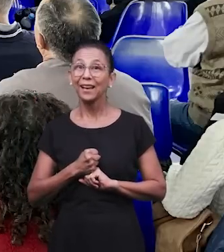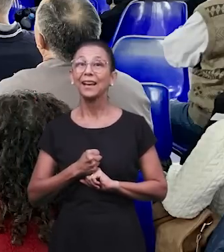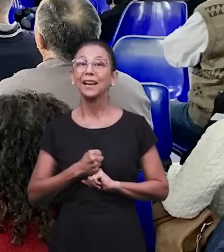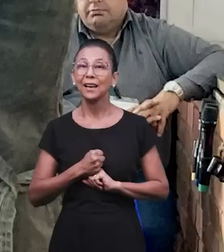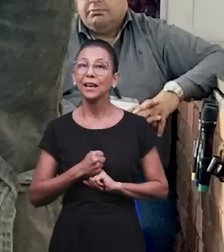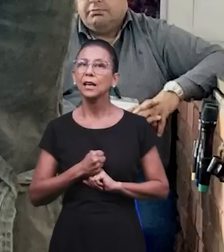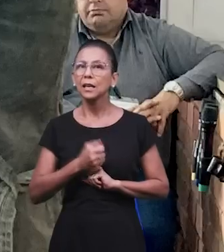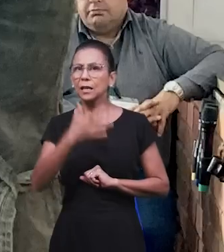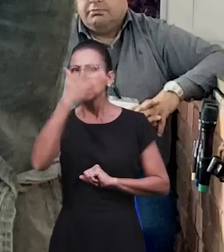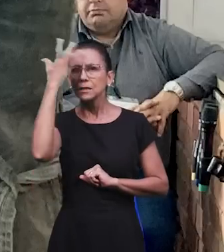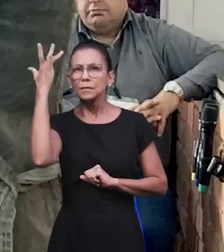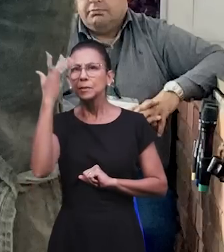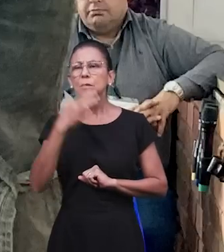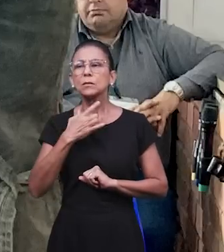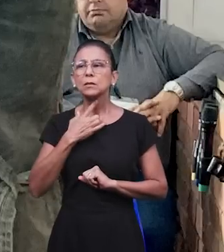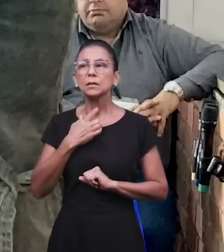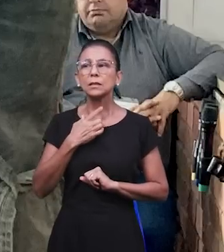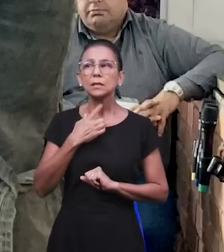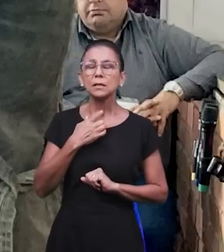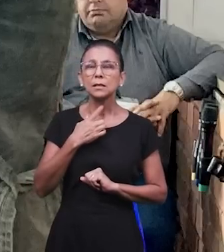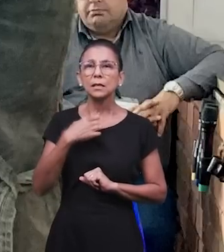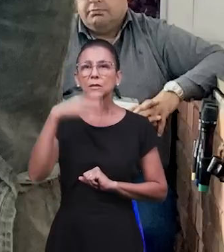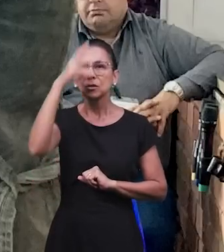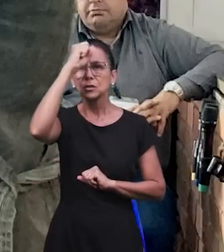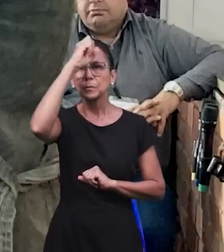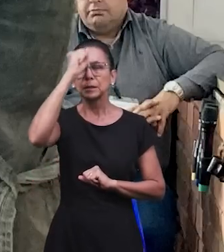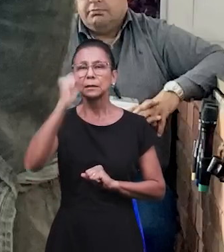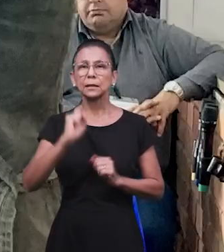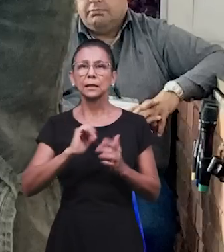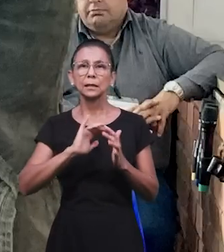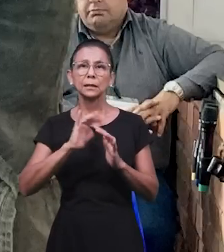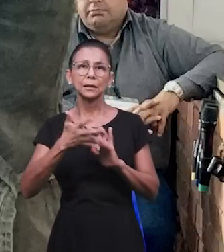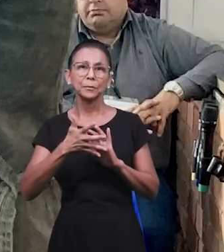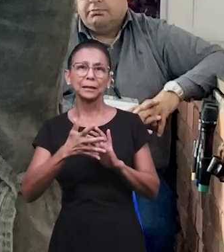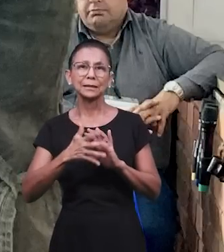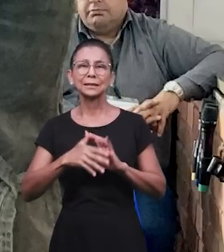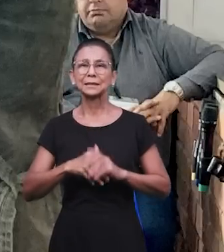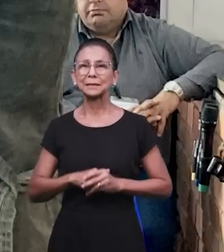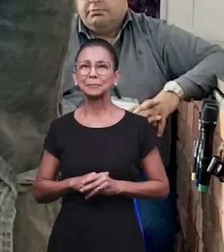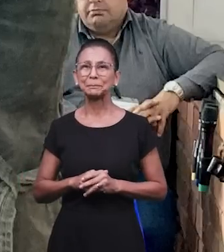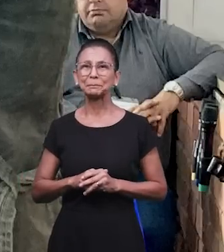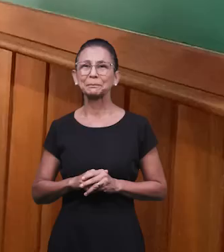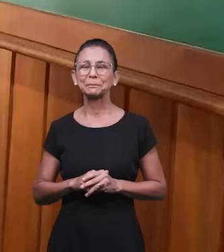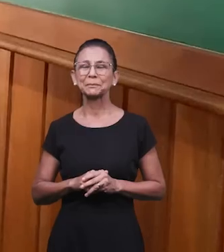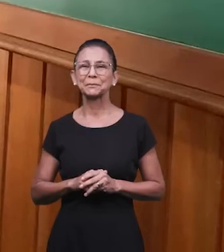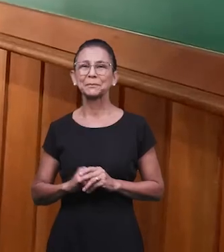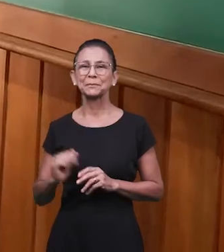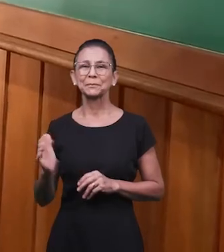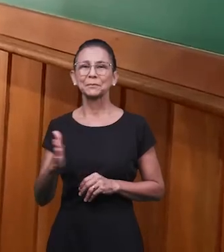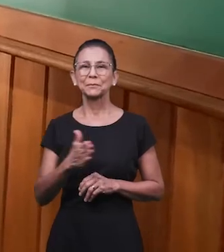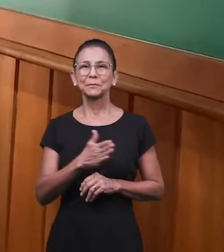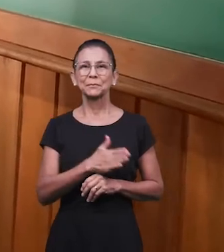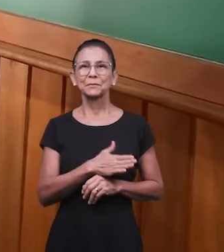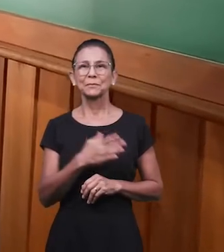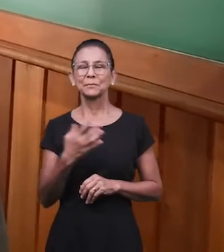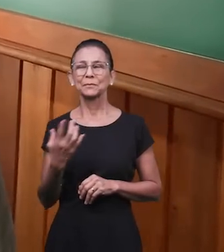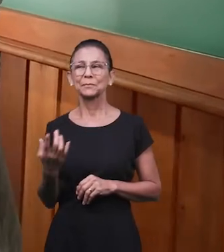muitos participantes o desejo de aprender Libras. Louvado seja o nome do Senhor.